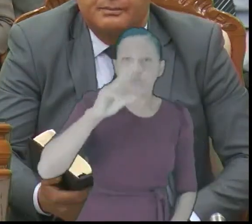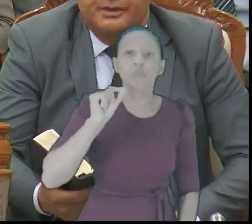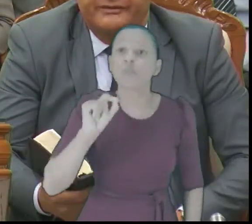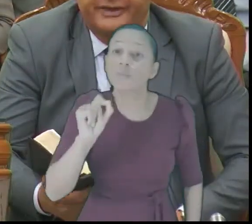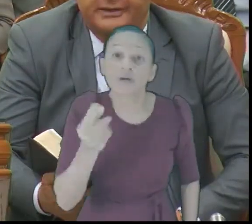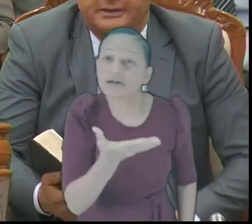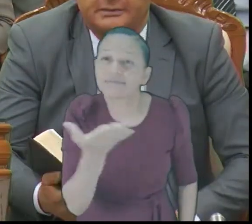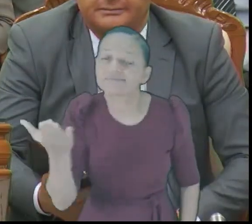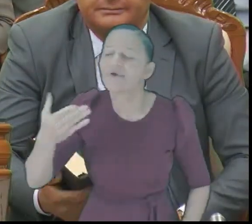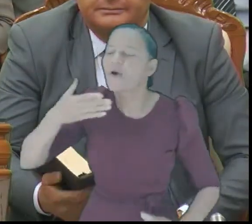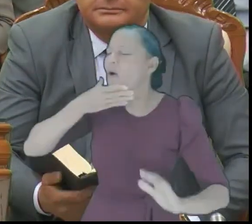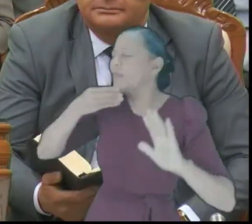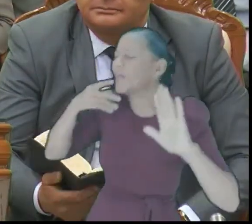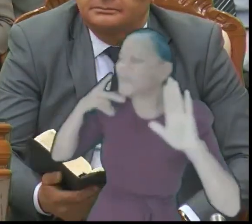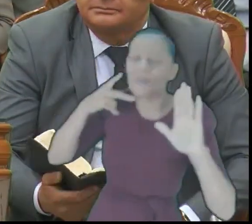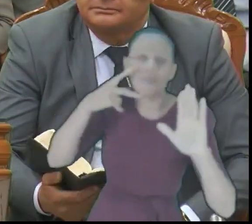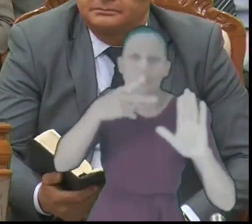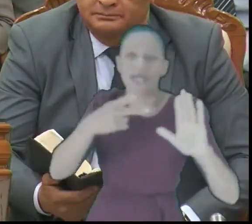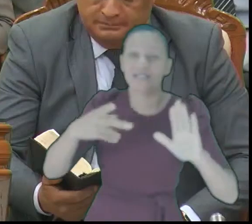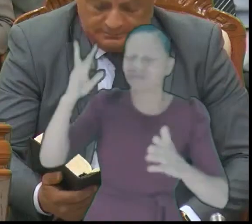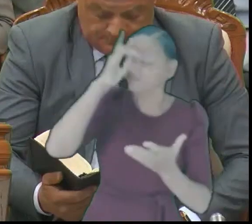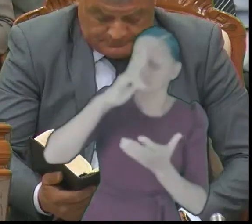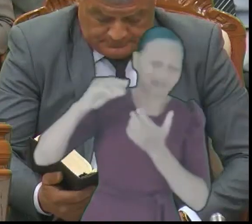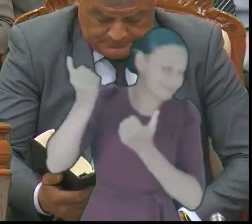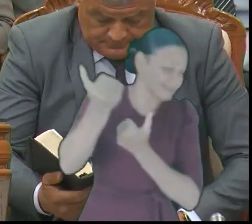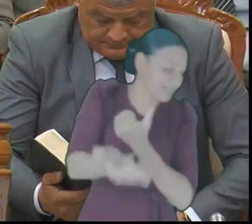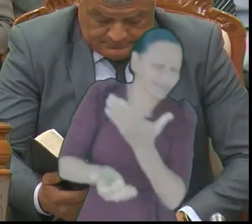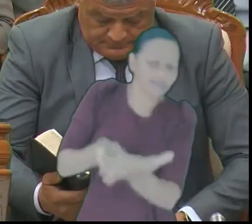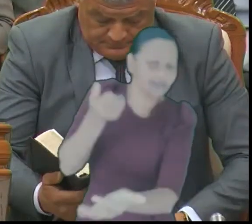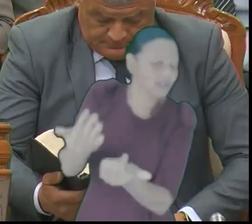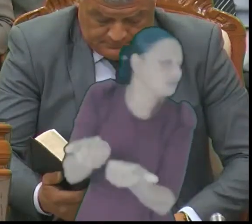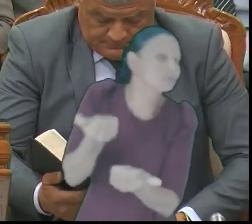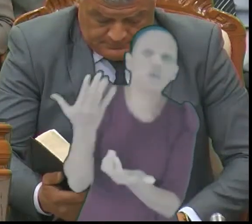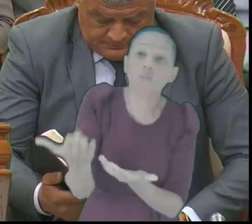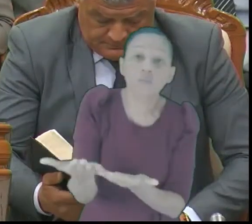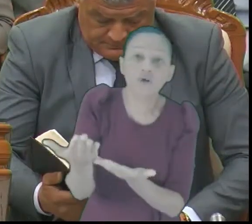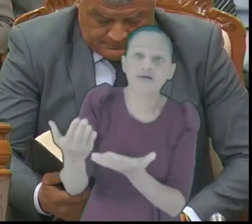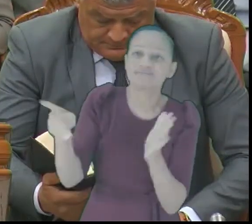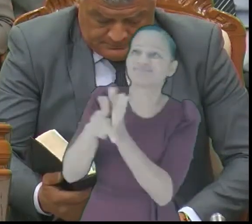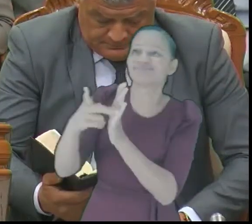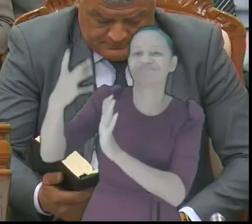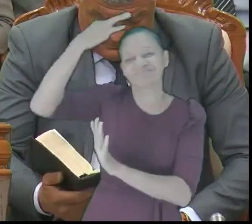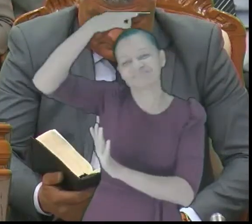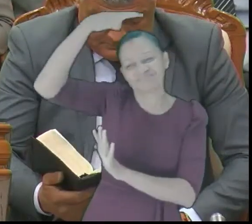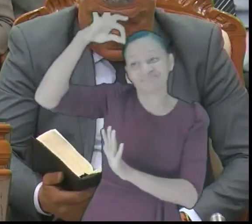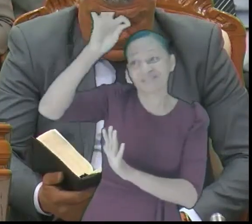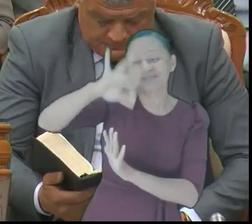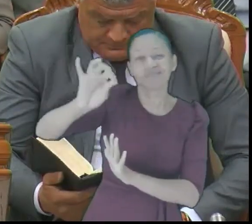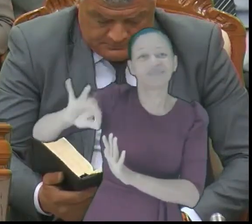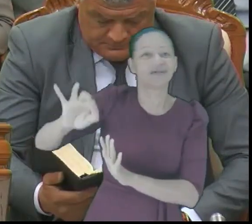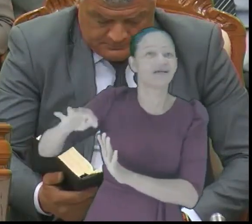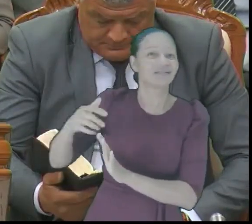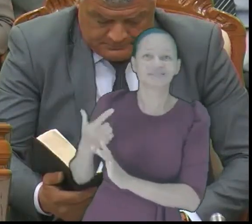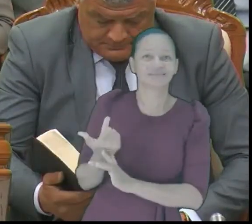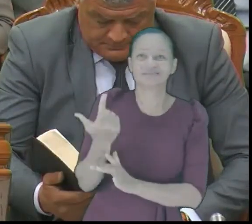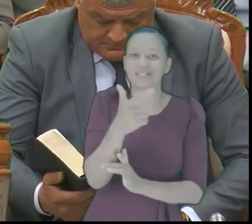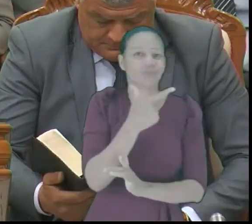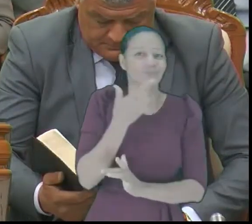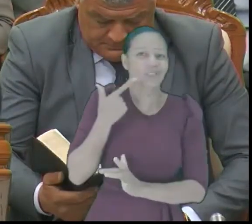irmãos? Profeta. E que o Senhor lhe desse de quê? Do seu Espírito. Quer dizer que naquela época não era